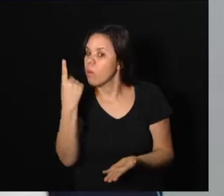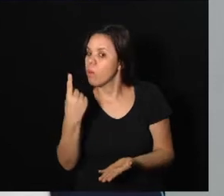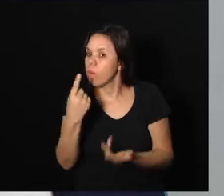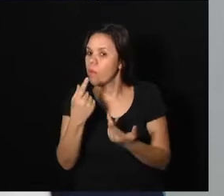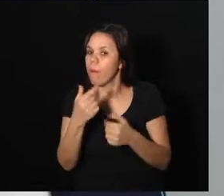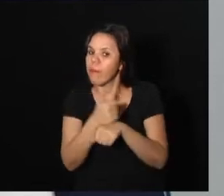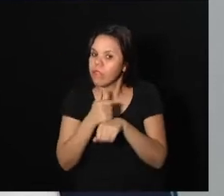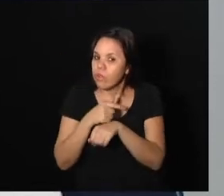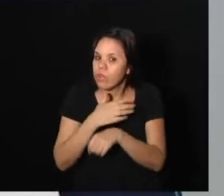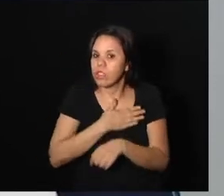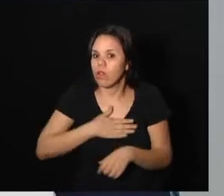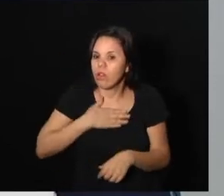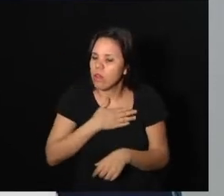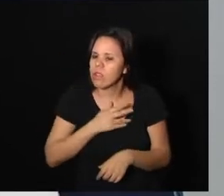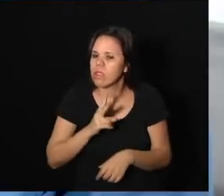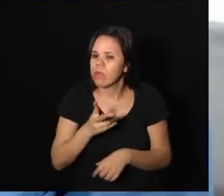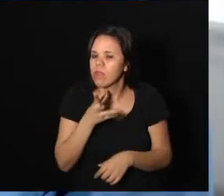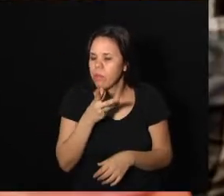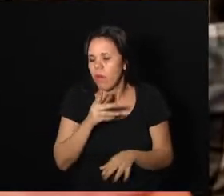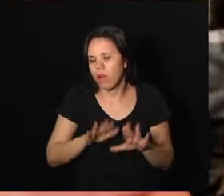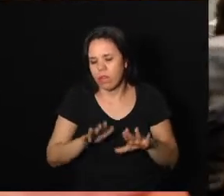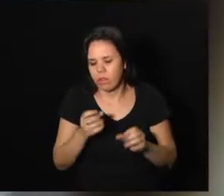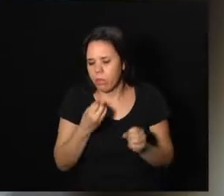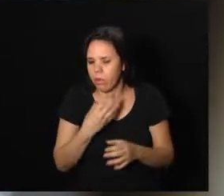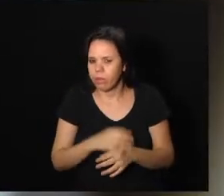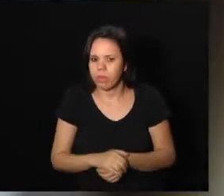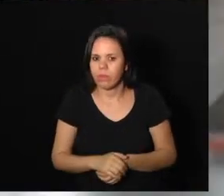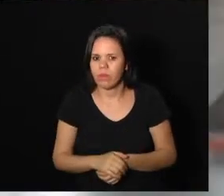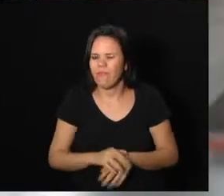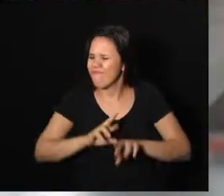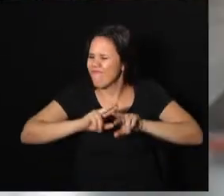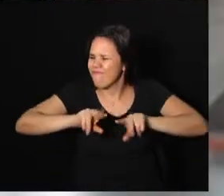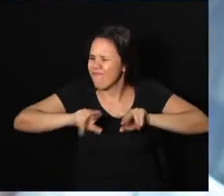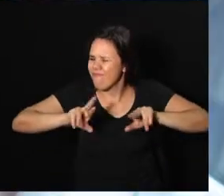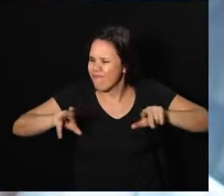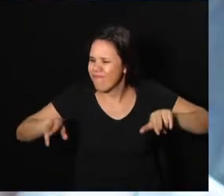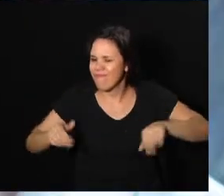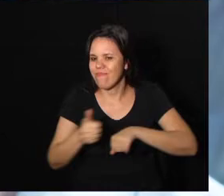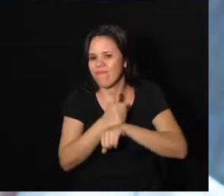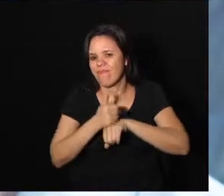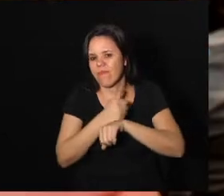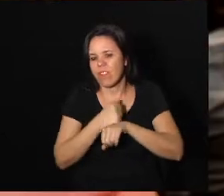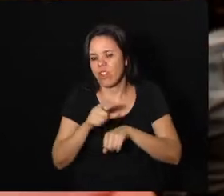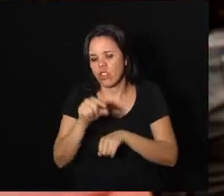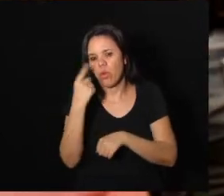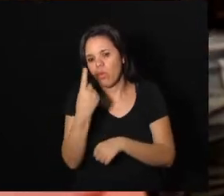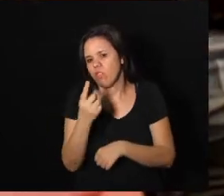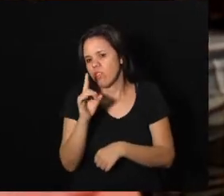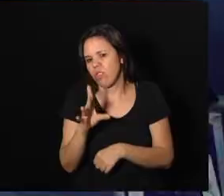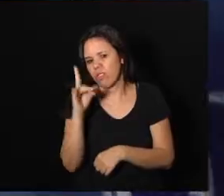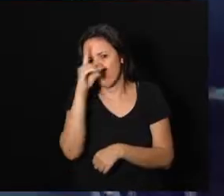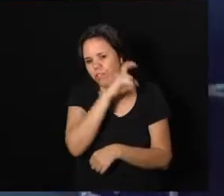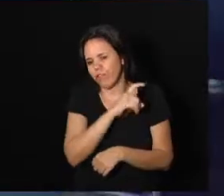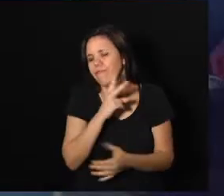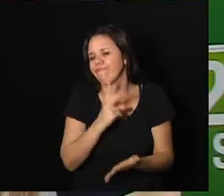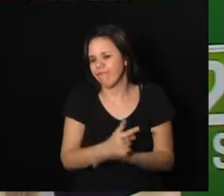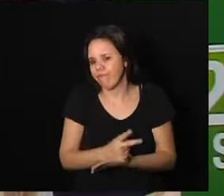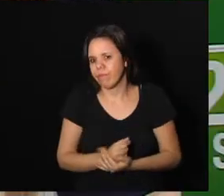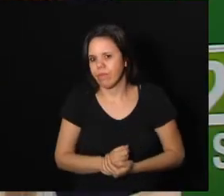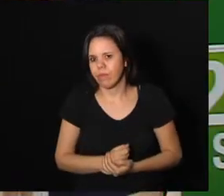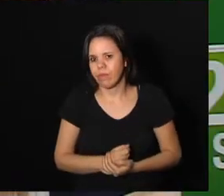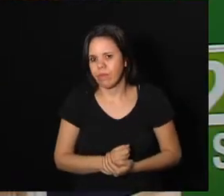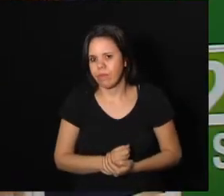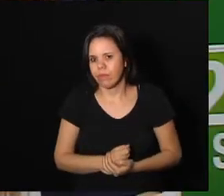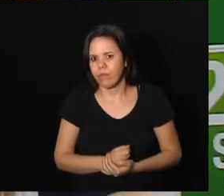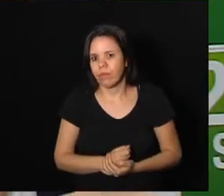goste e demore para escolher. São muitas profissões e escolher uma só é difícil mesmo. Eu